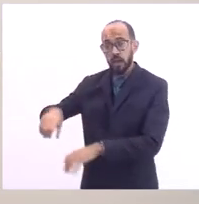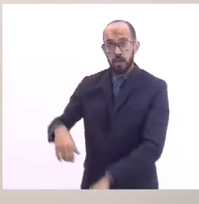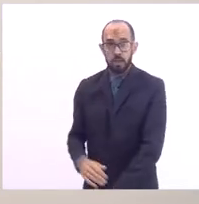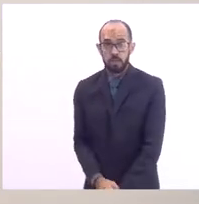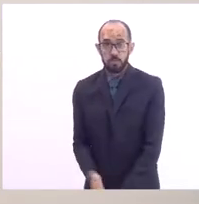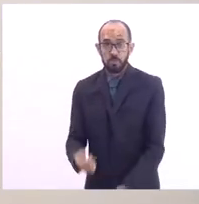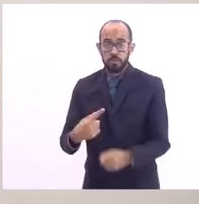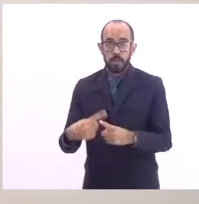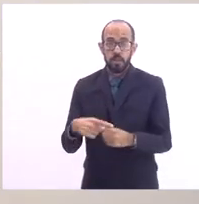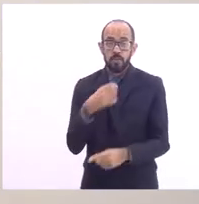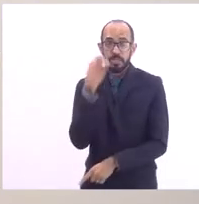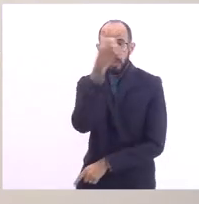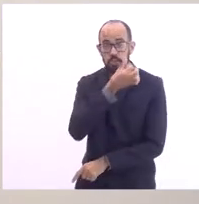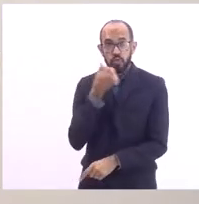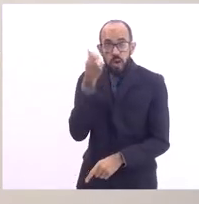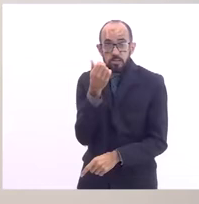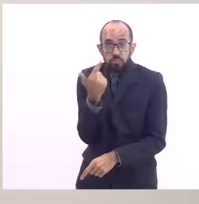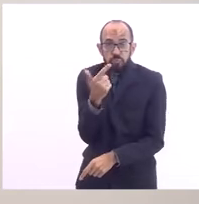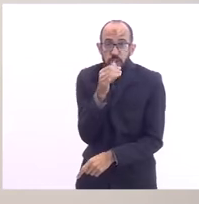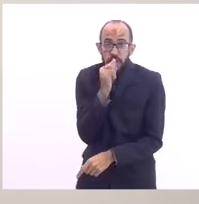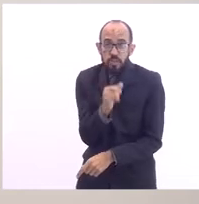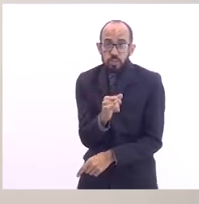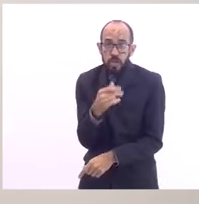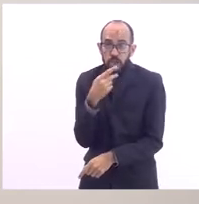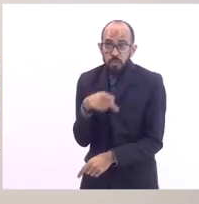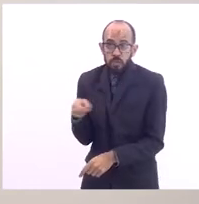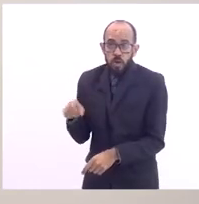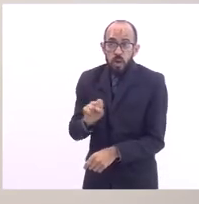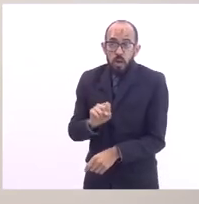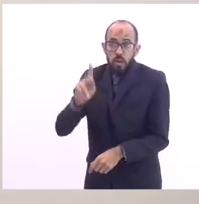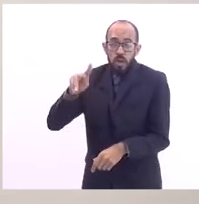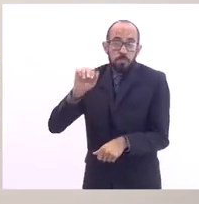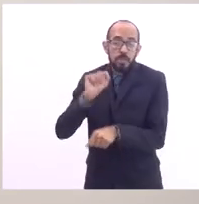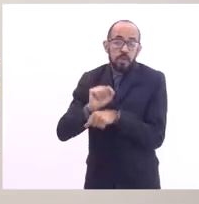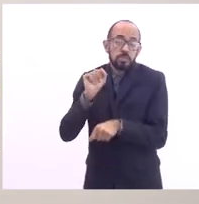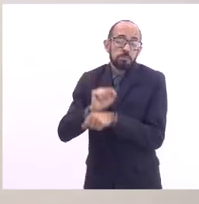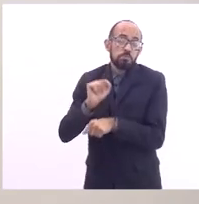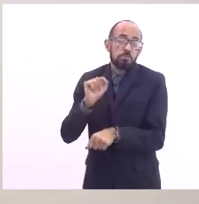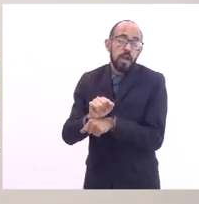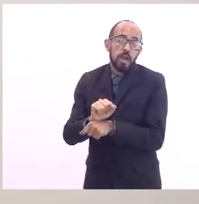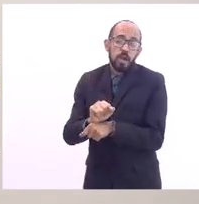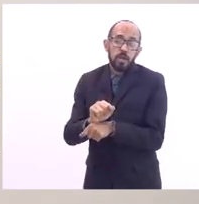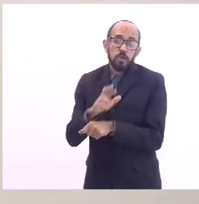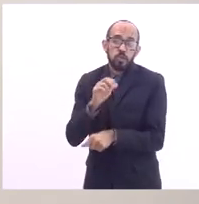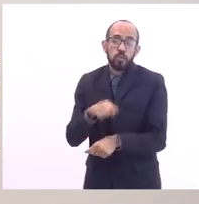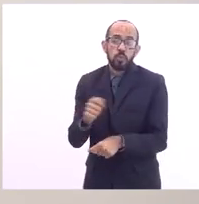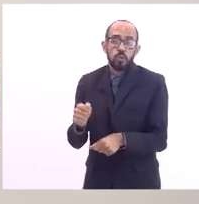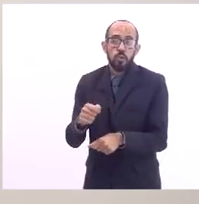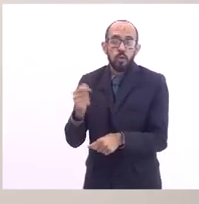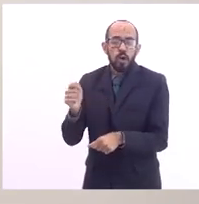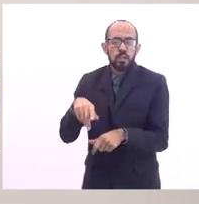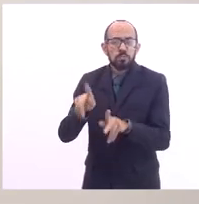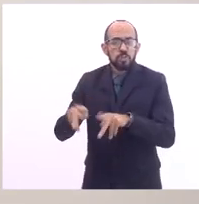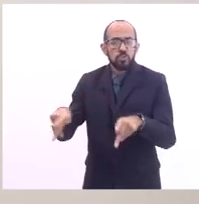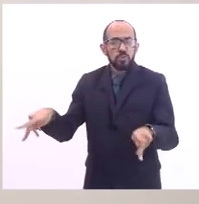nós estávamos sem energia. Ele disse que sim, mas estava aguardando o pessoal do restaurante acabar de almoçar